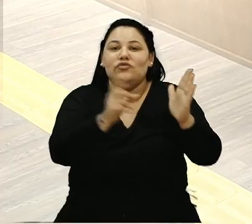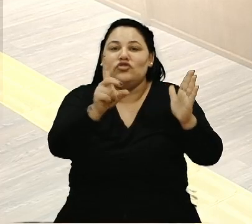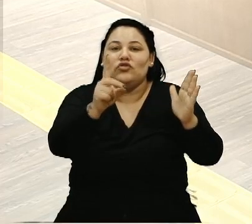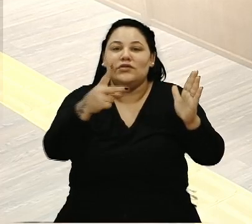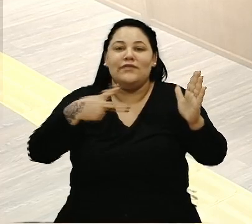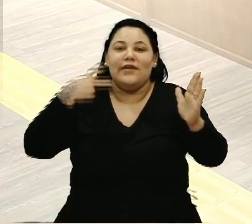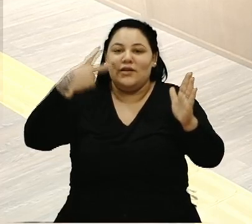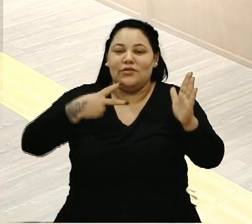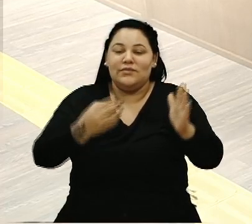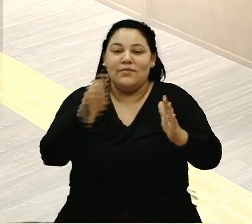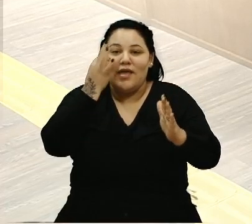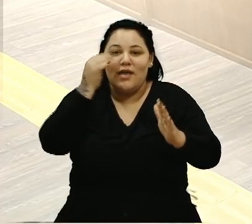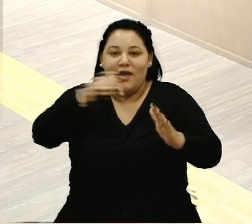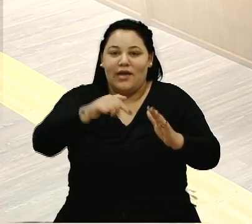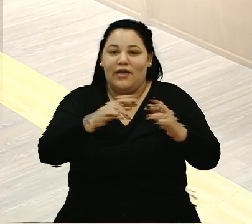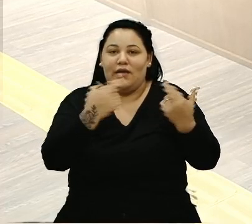aqui.